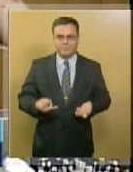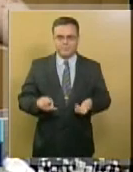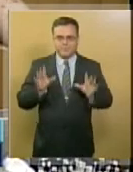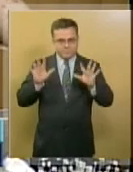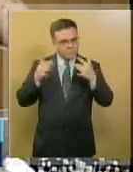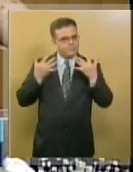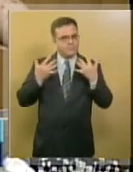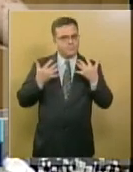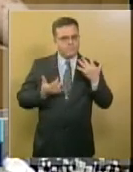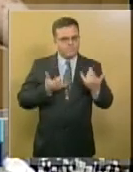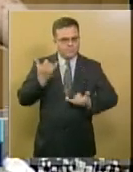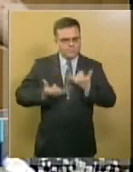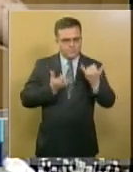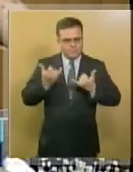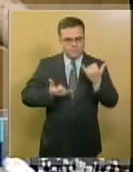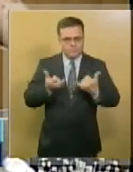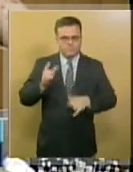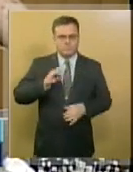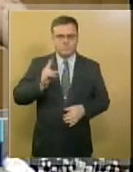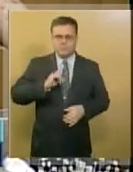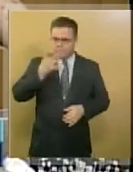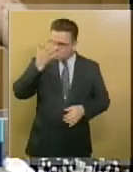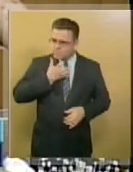Senhores, isso não é uma brincadeira.